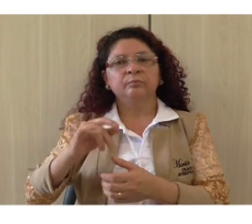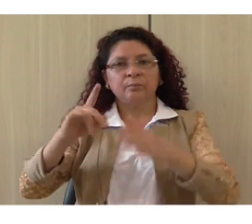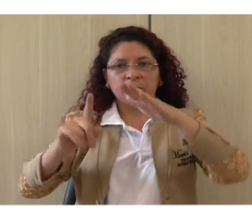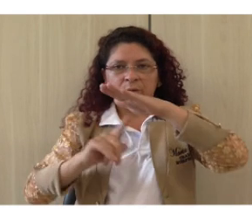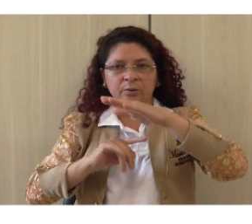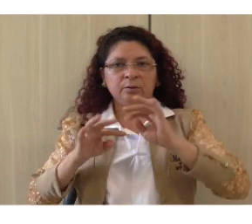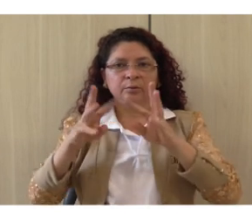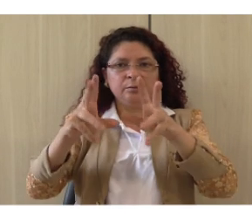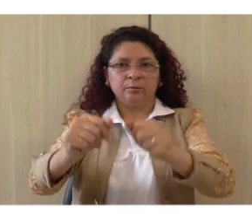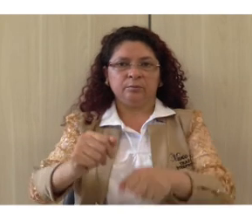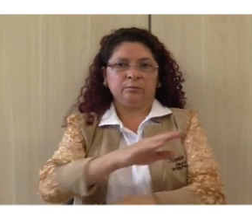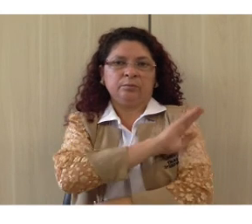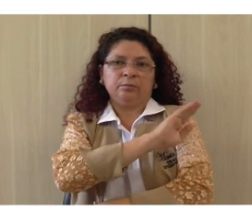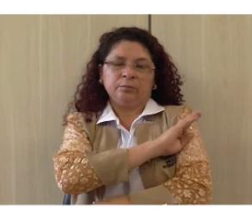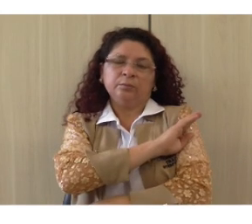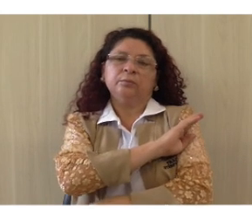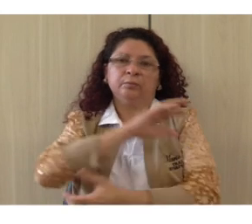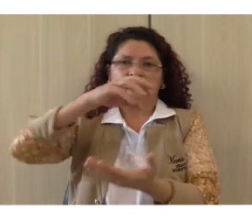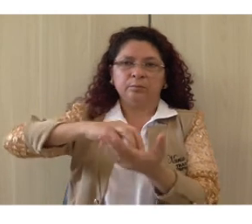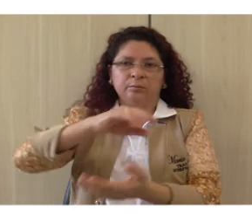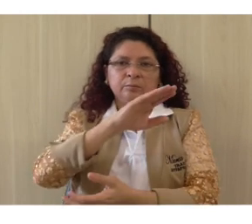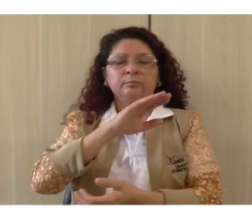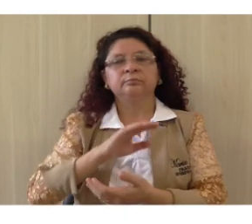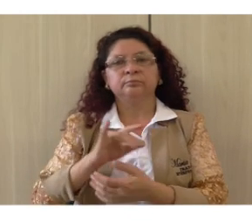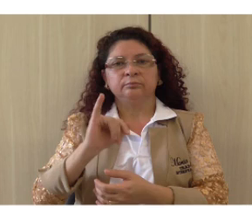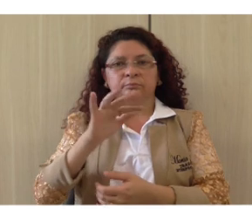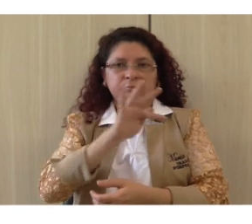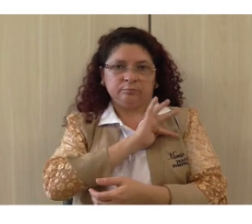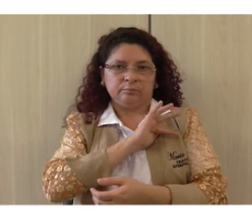IFPA, Campus Bragança. Portaria número